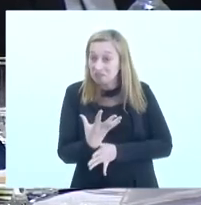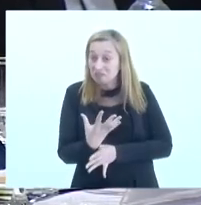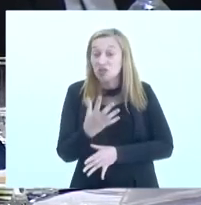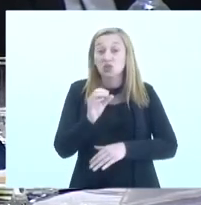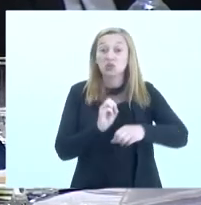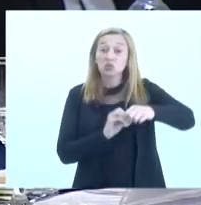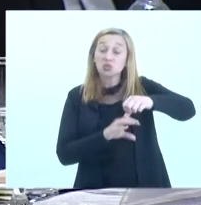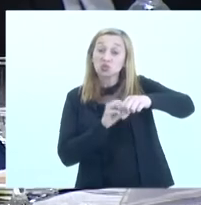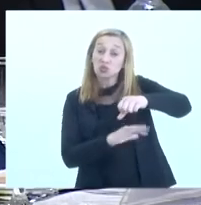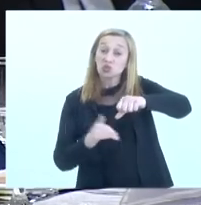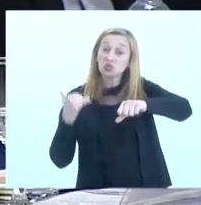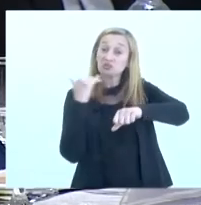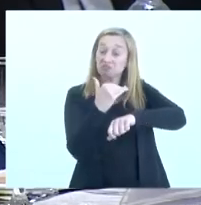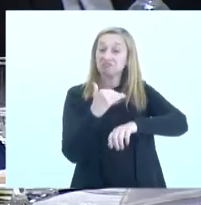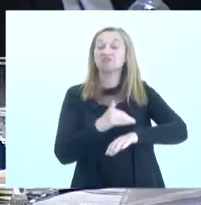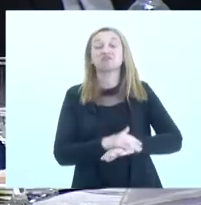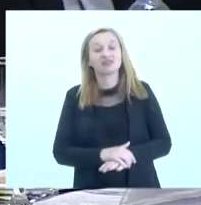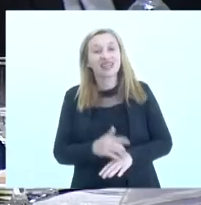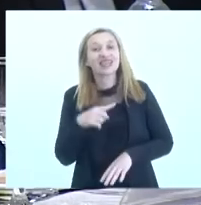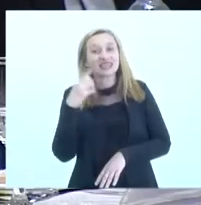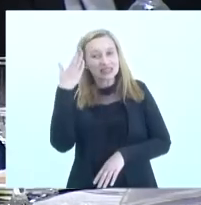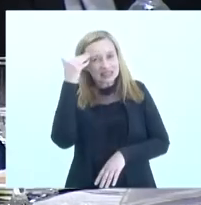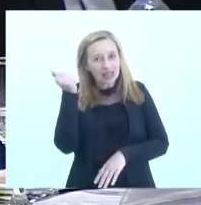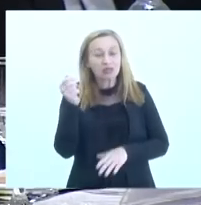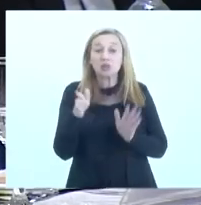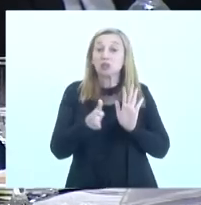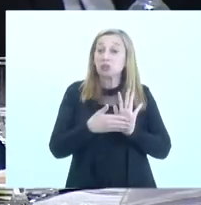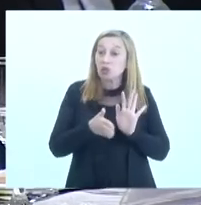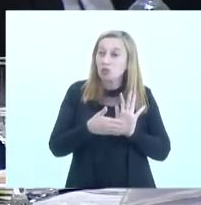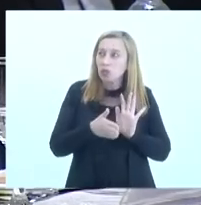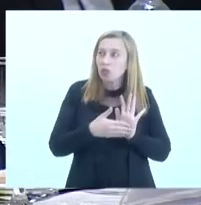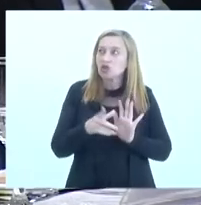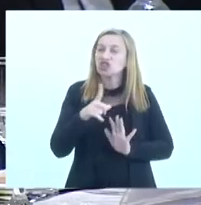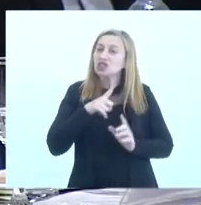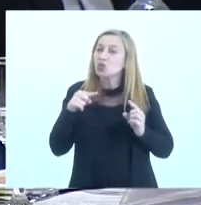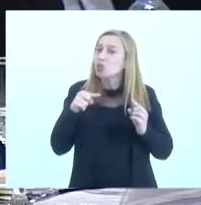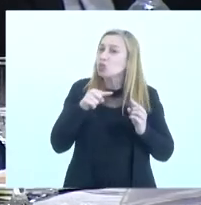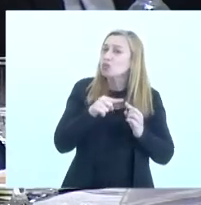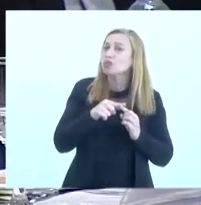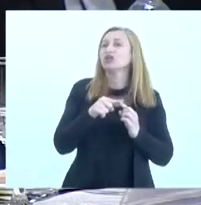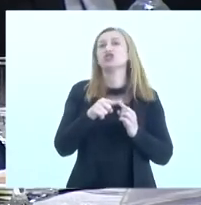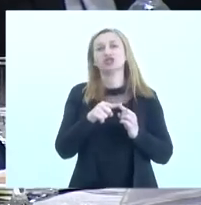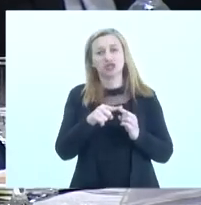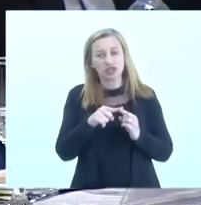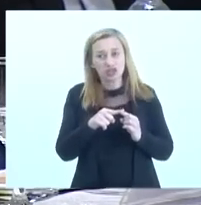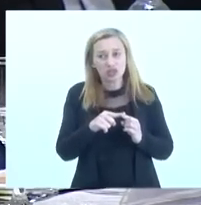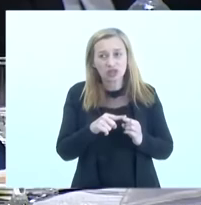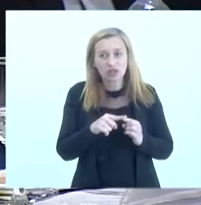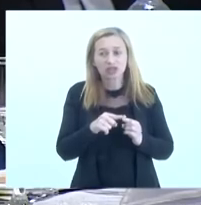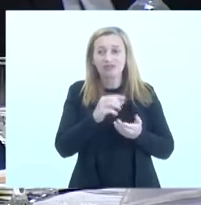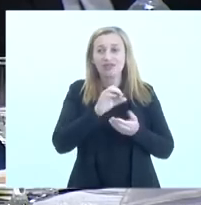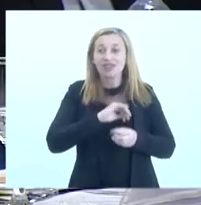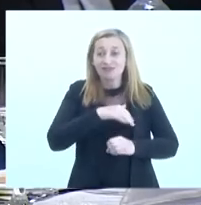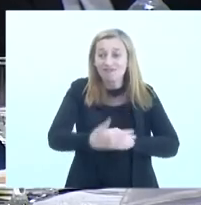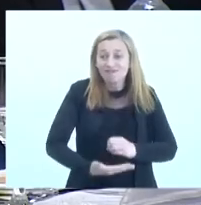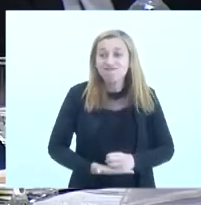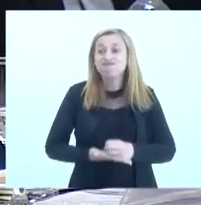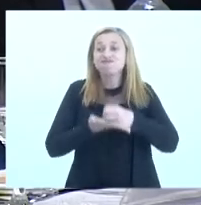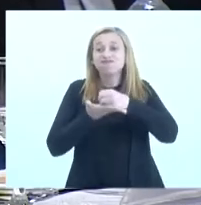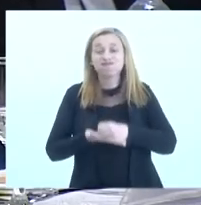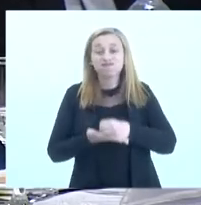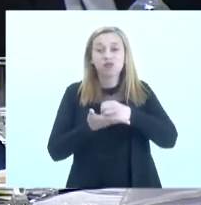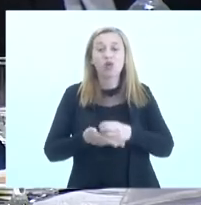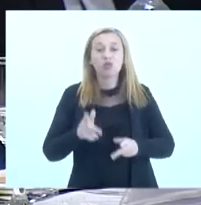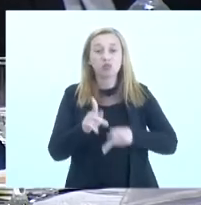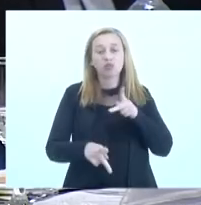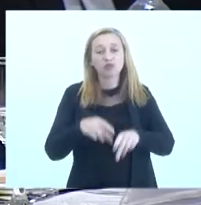Fundo Soberano. A gente sabe que é uma proposta que tem o objetivo de trazer sustentabilidade para o povo do